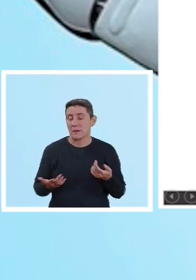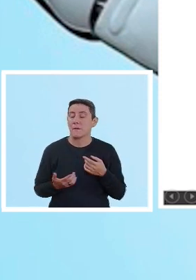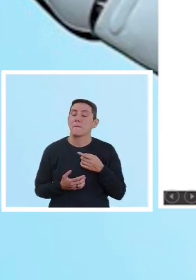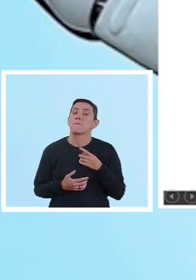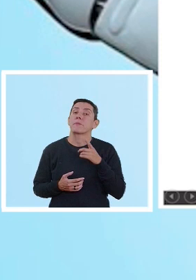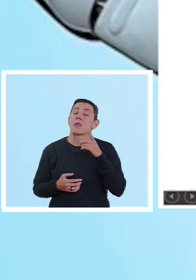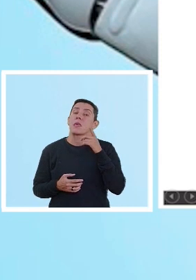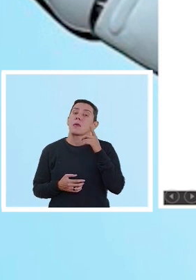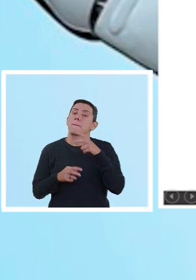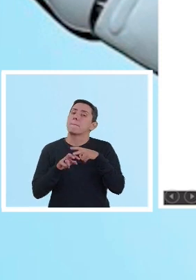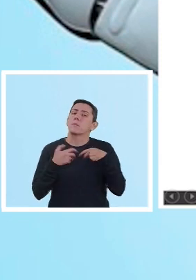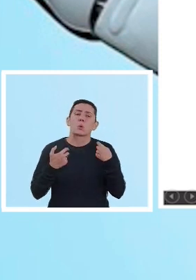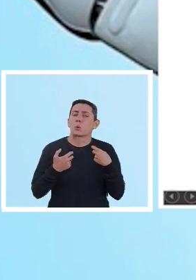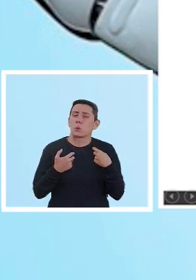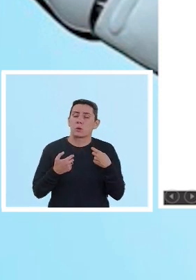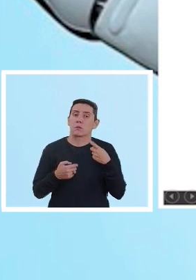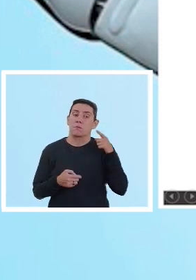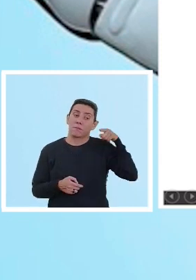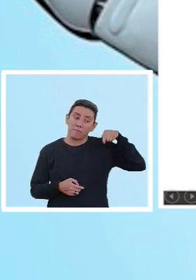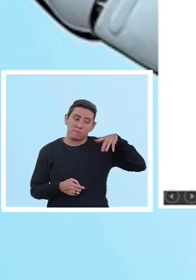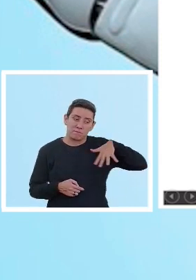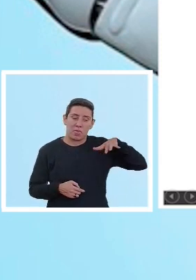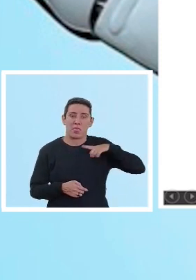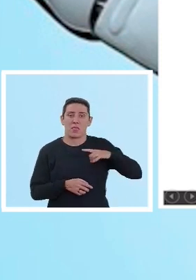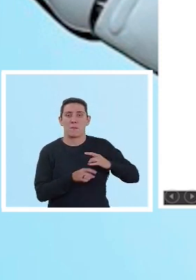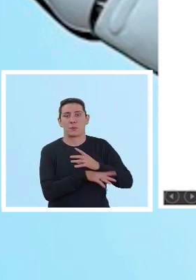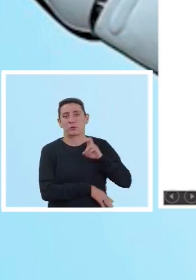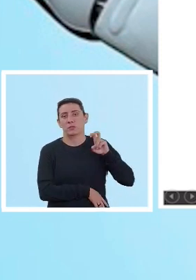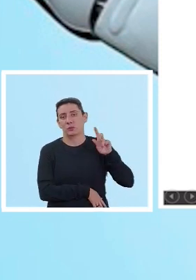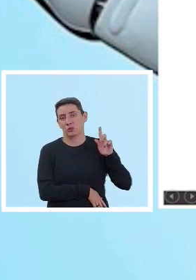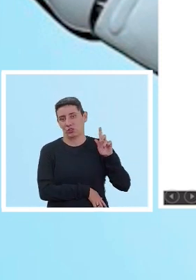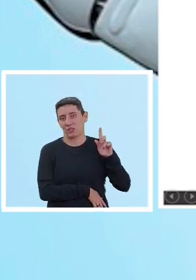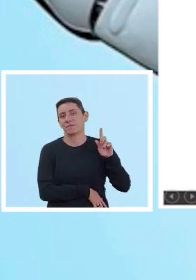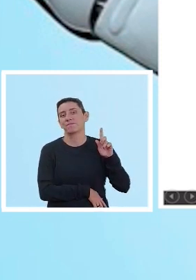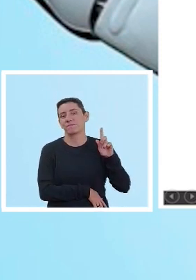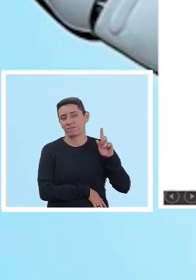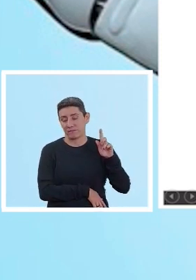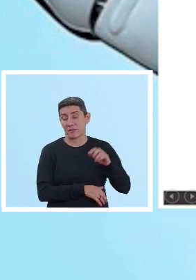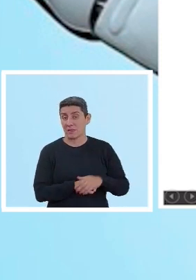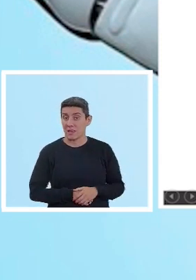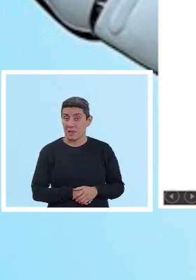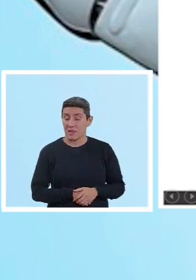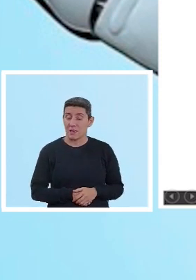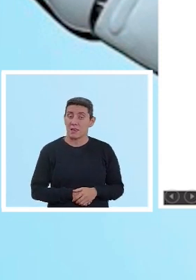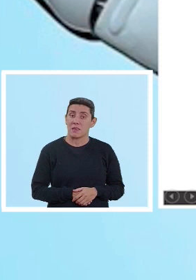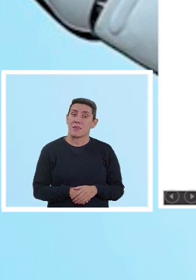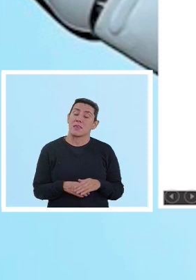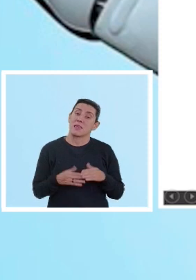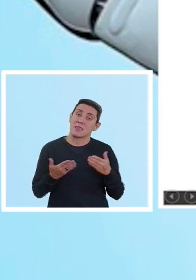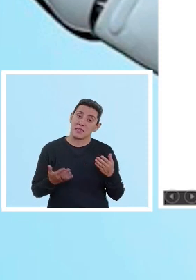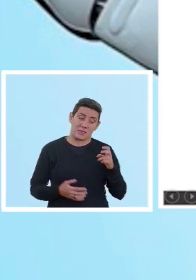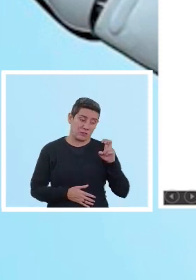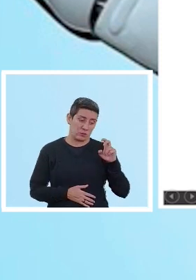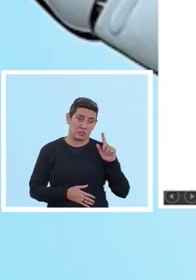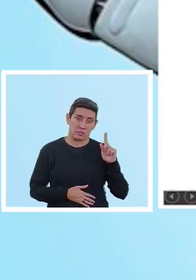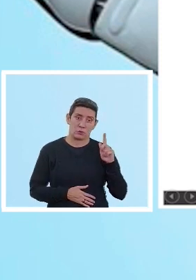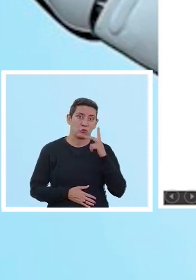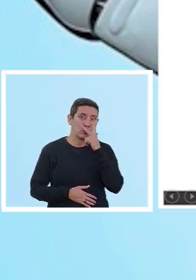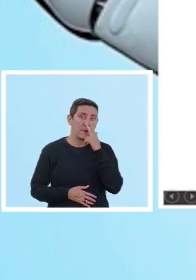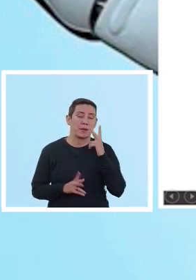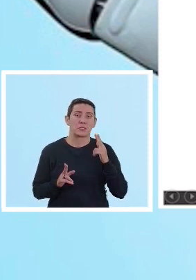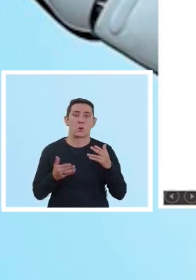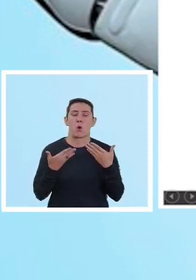distância toda é justificada por conta da cobertura 5g E aí eu sim O que é professor ele abre portas